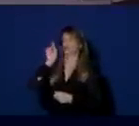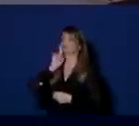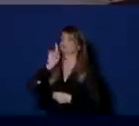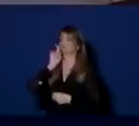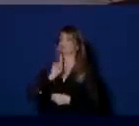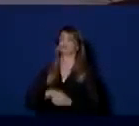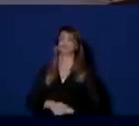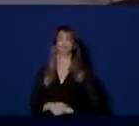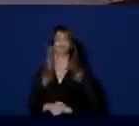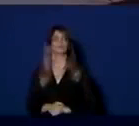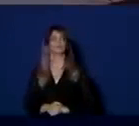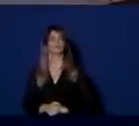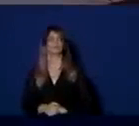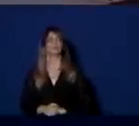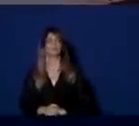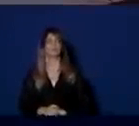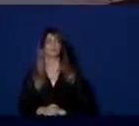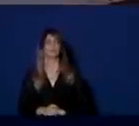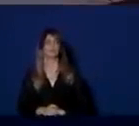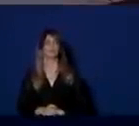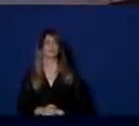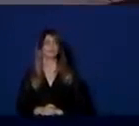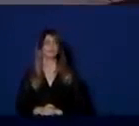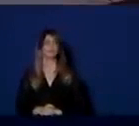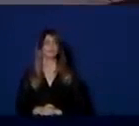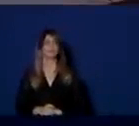Bom, sim, vou começar antes